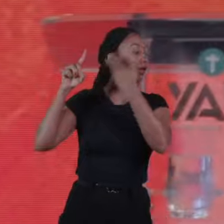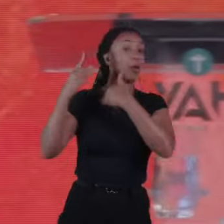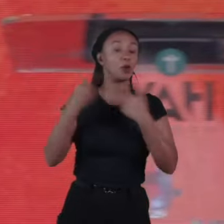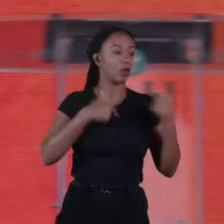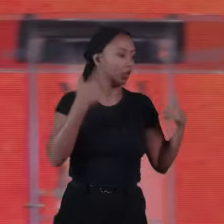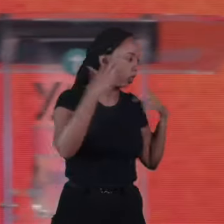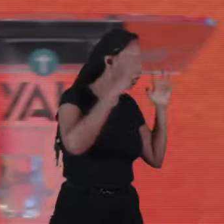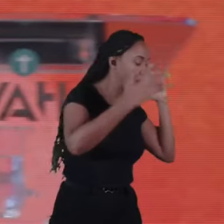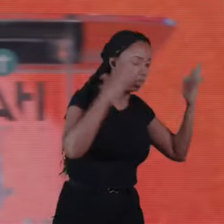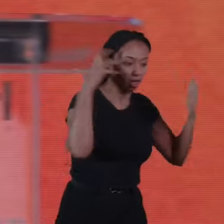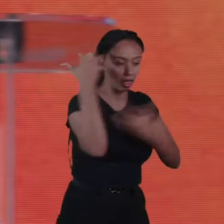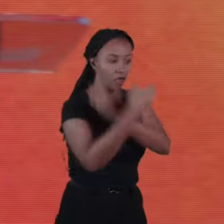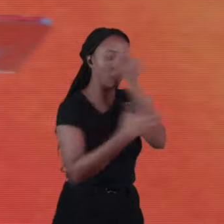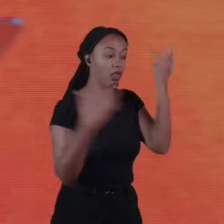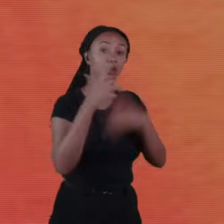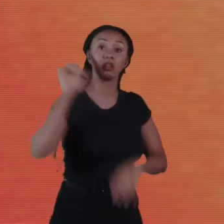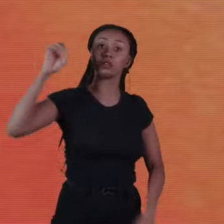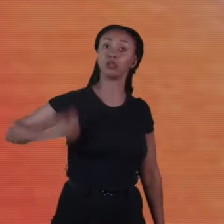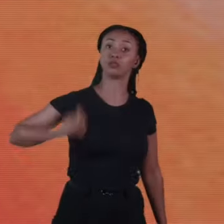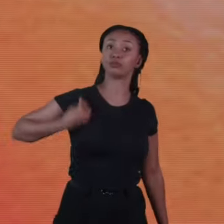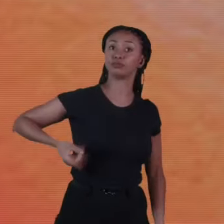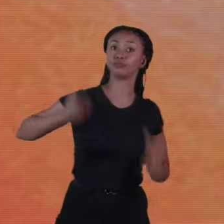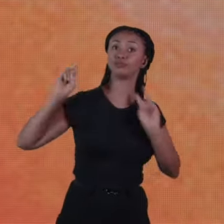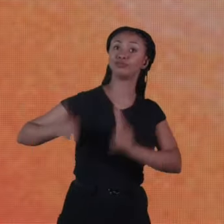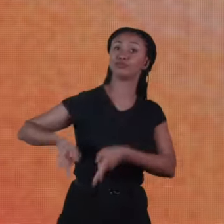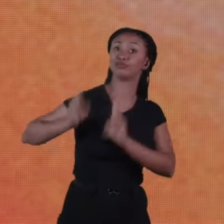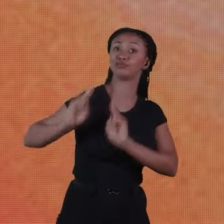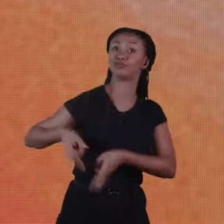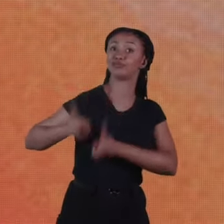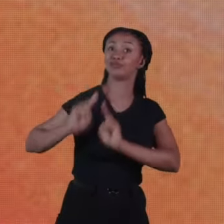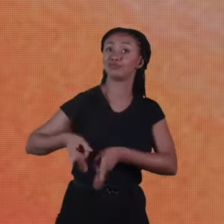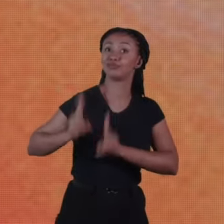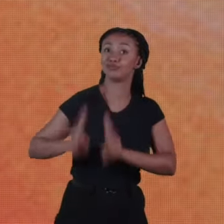problema, mas Deus continua presente. Amém?